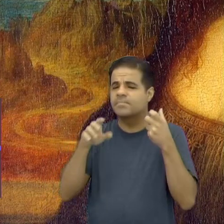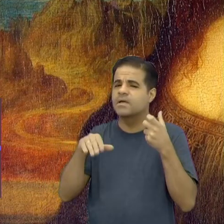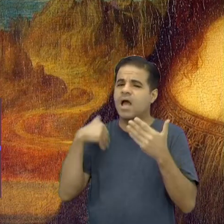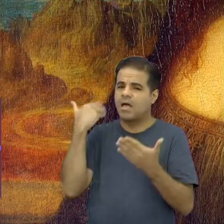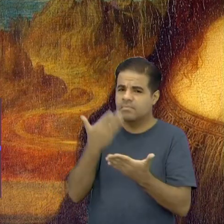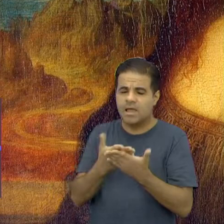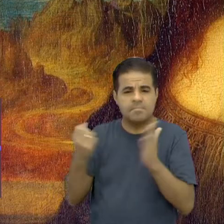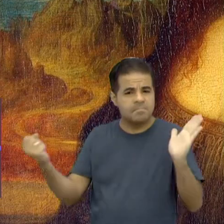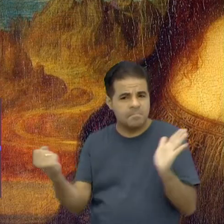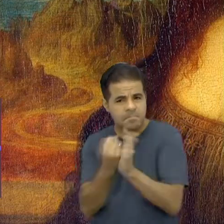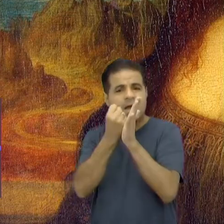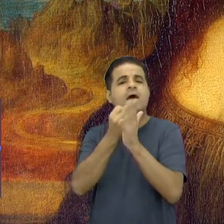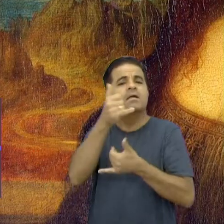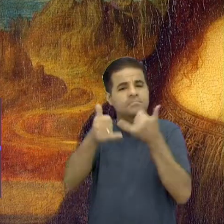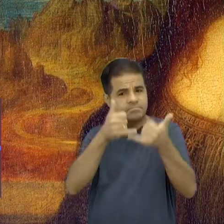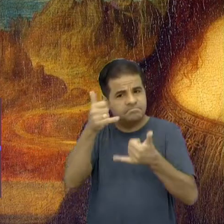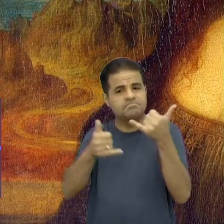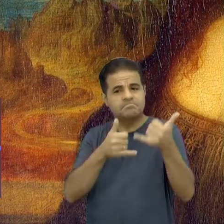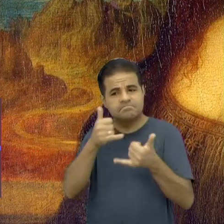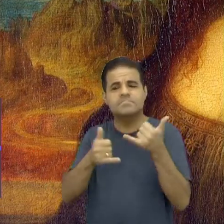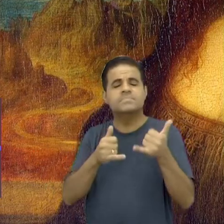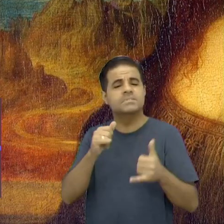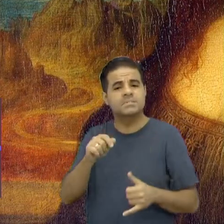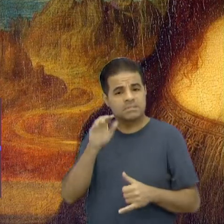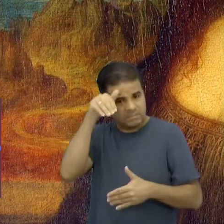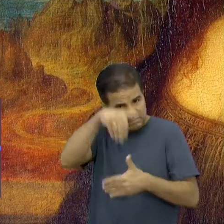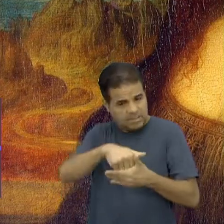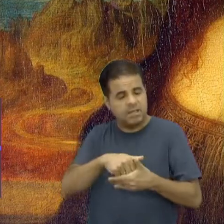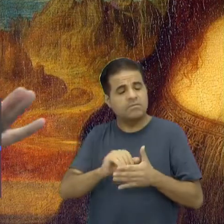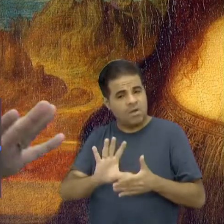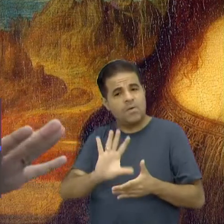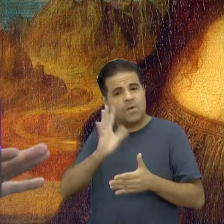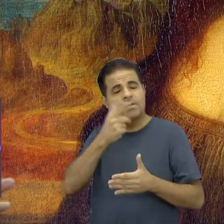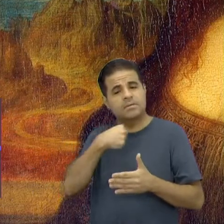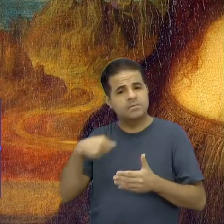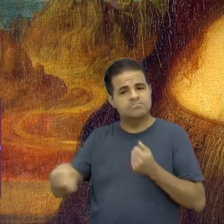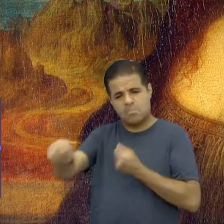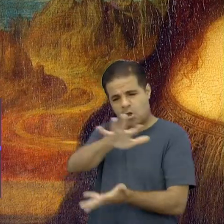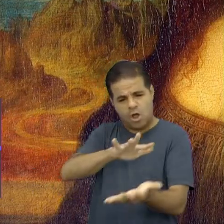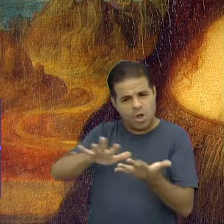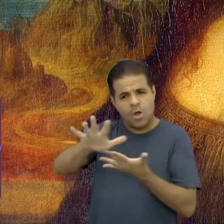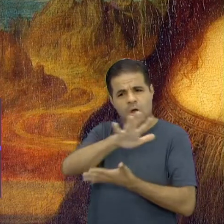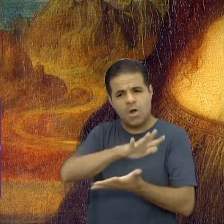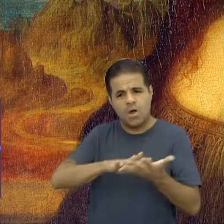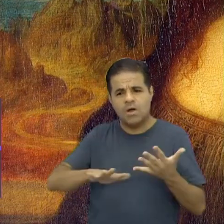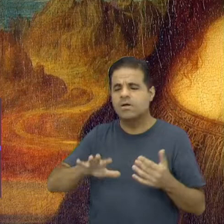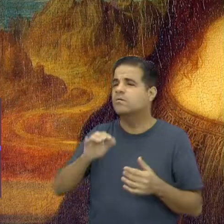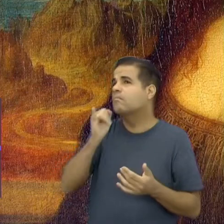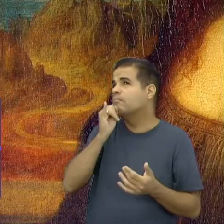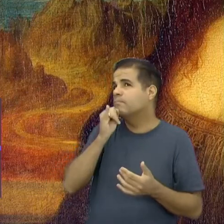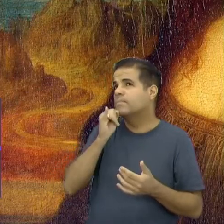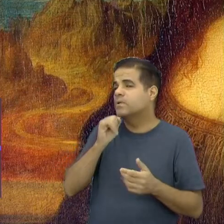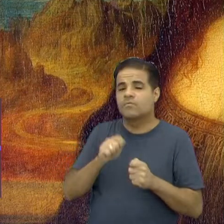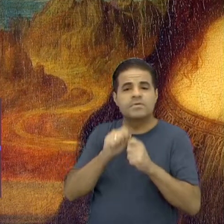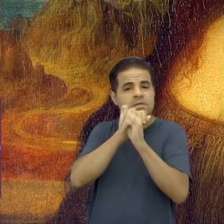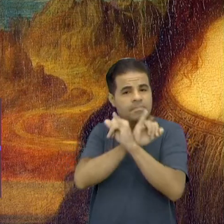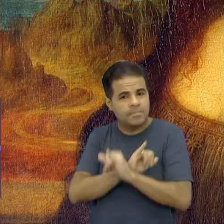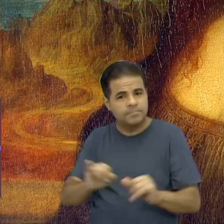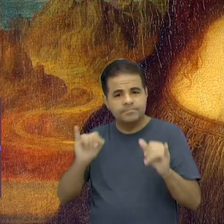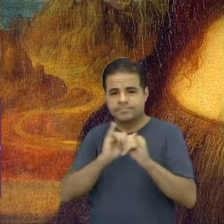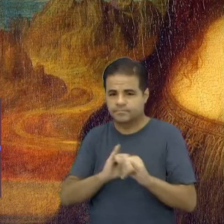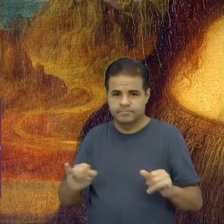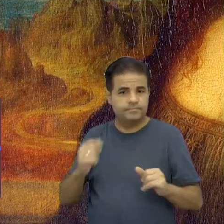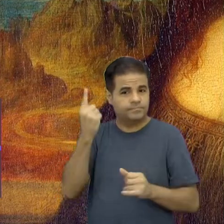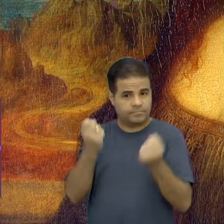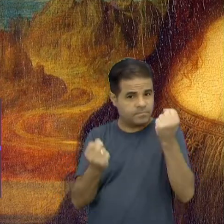algumas marcas brincam com plágio que ocorrem dentro do universo ali da propaganda deles. Então, vamos supor, eu fiz a propaganda de